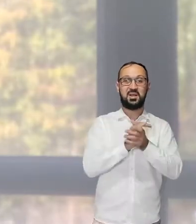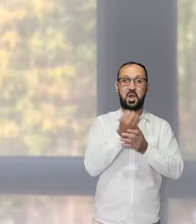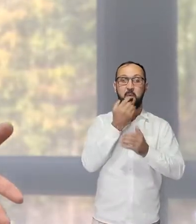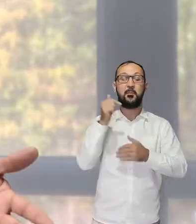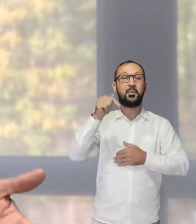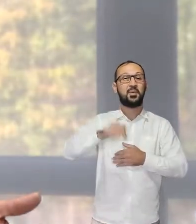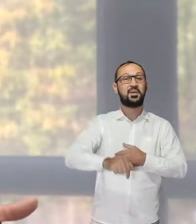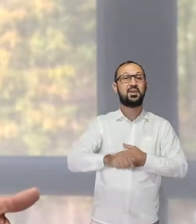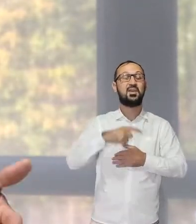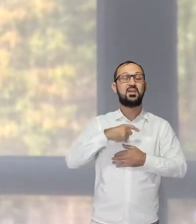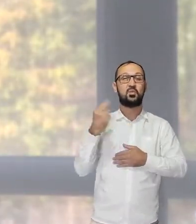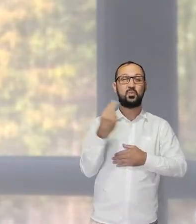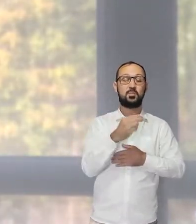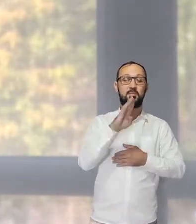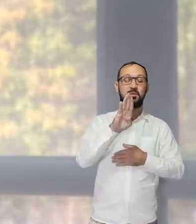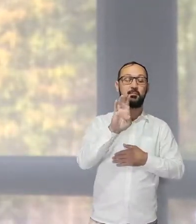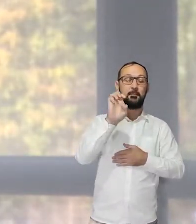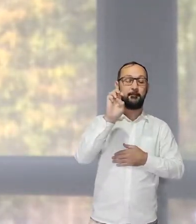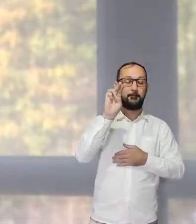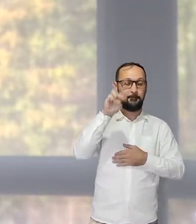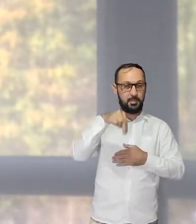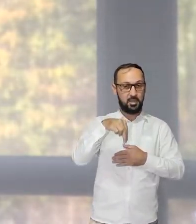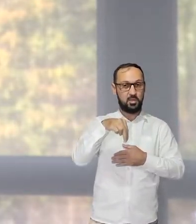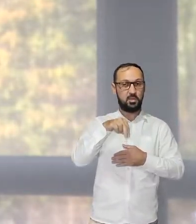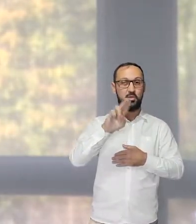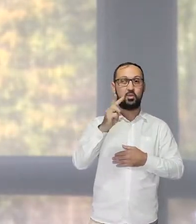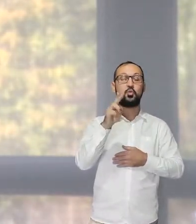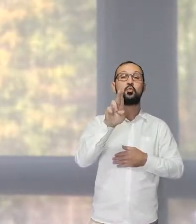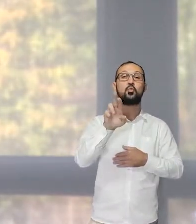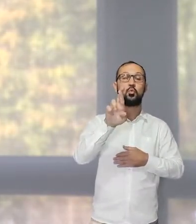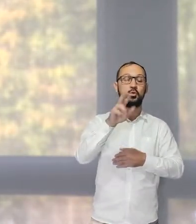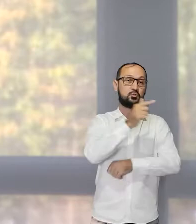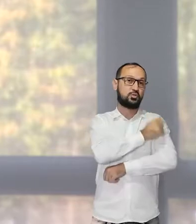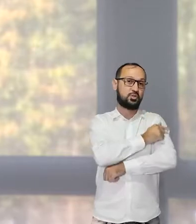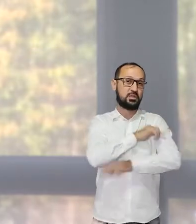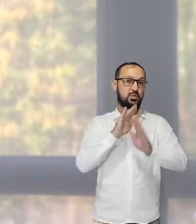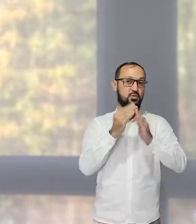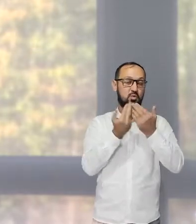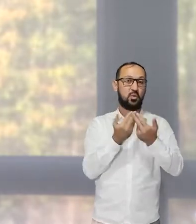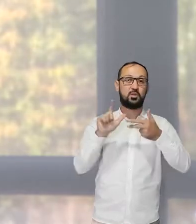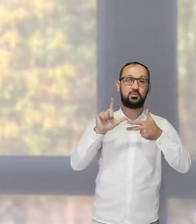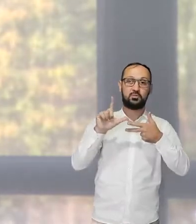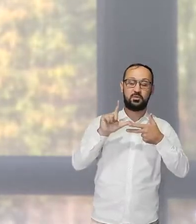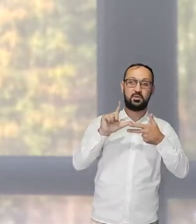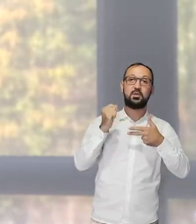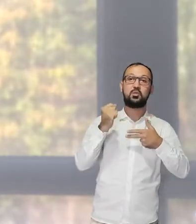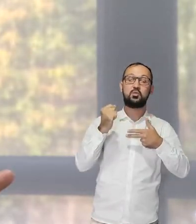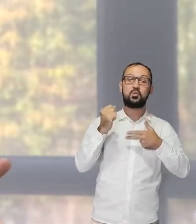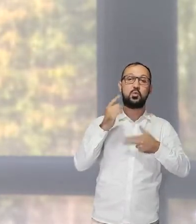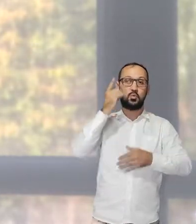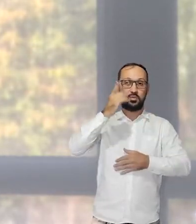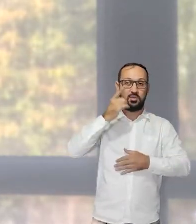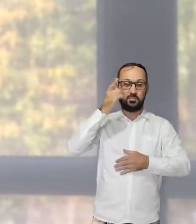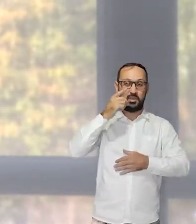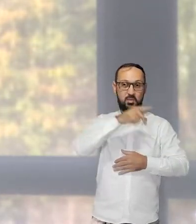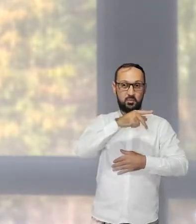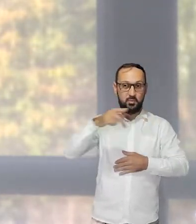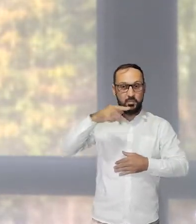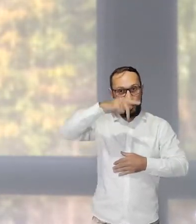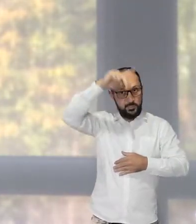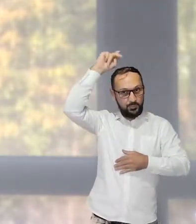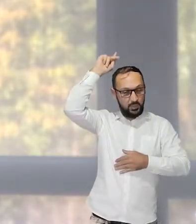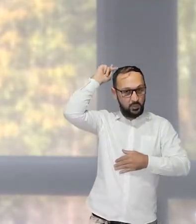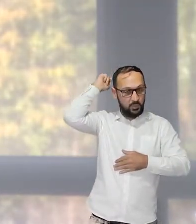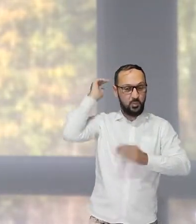Olá, que bom estar aqui com vocês. Eu sou Benhur Ferreira, sou gerente da Escola do Legislativo e a pedido do deputado Paulo Correia, presidente da Assembleia,